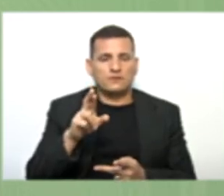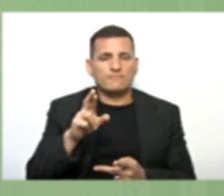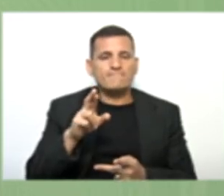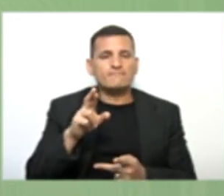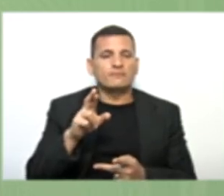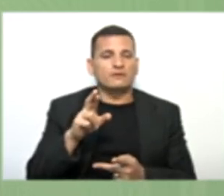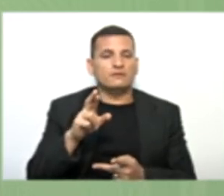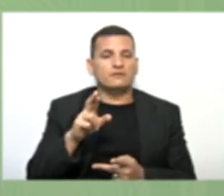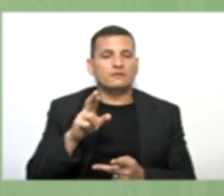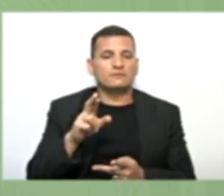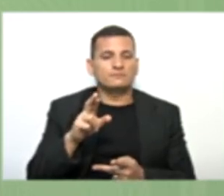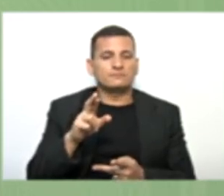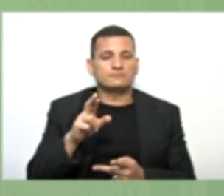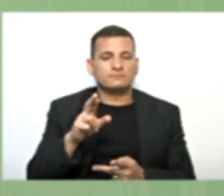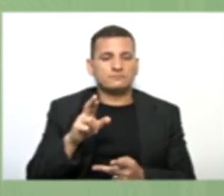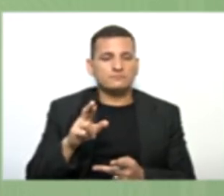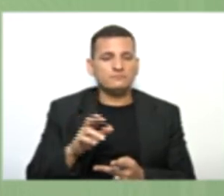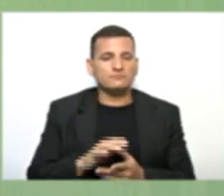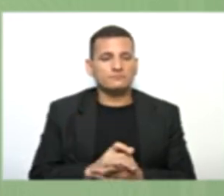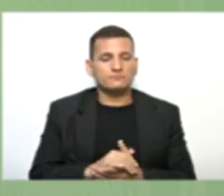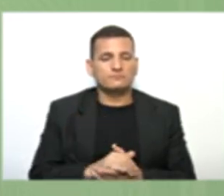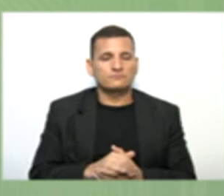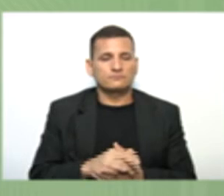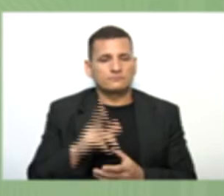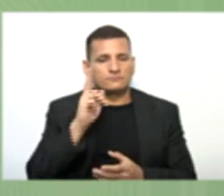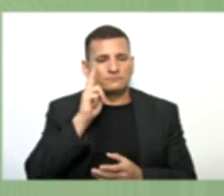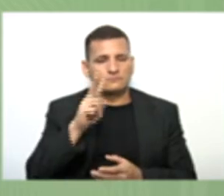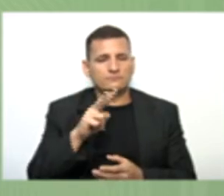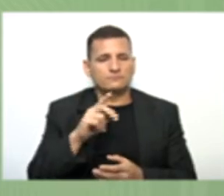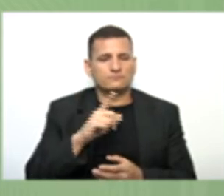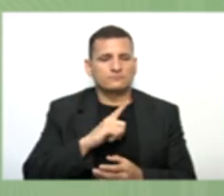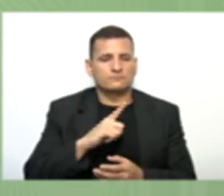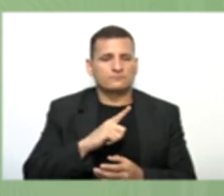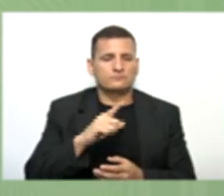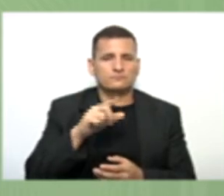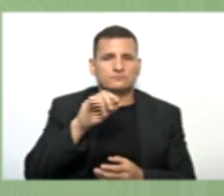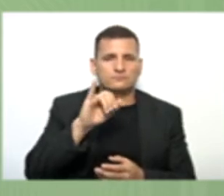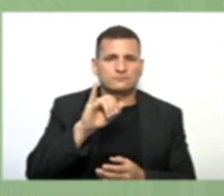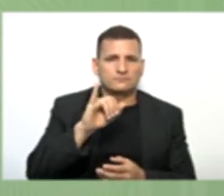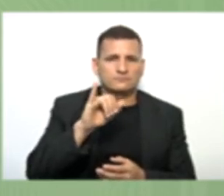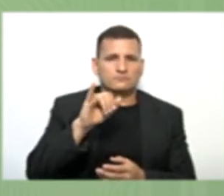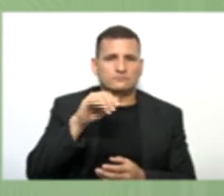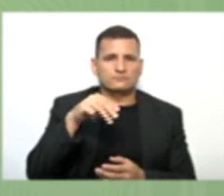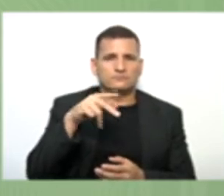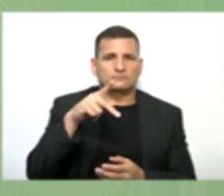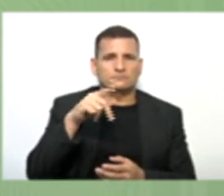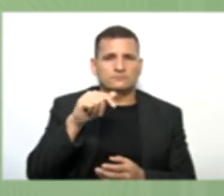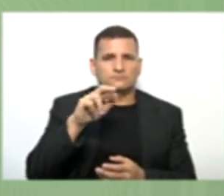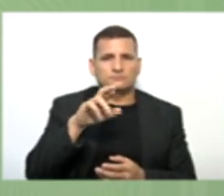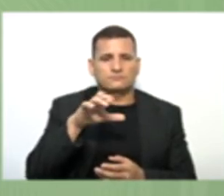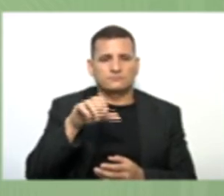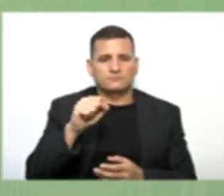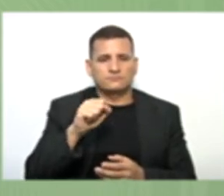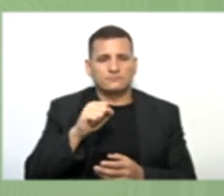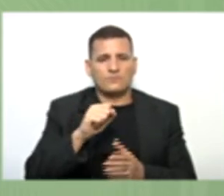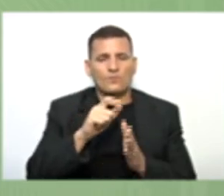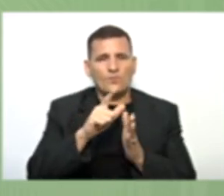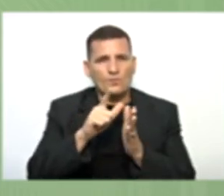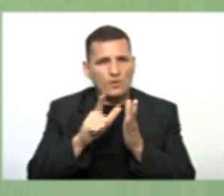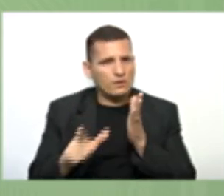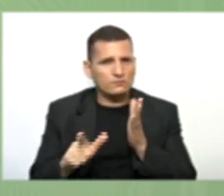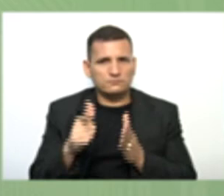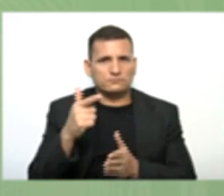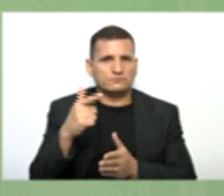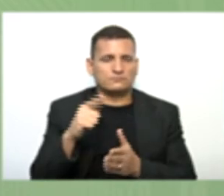listas, tá? Ah, professor, mas ali pelo que eu estou vendo aqui tem uma lista vazia, não tem nada, né? O que é interessante, professor,